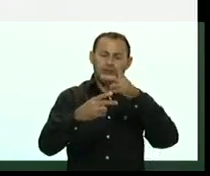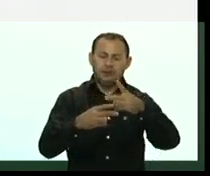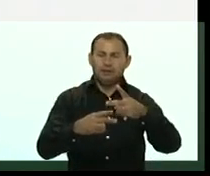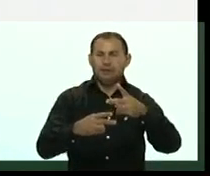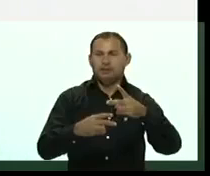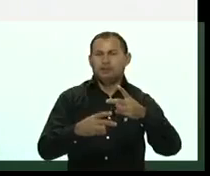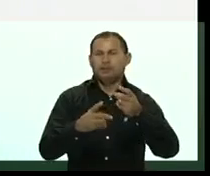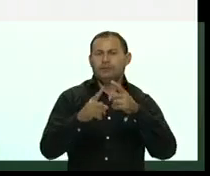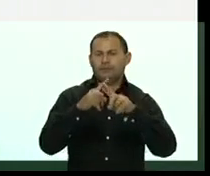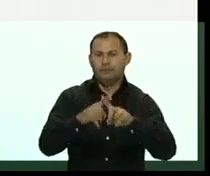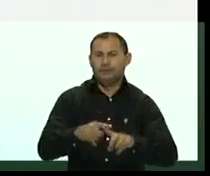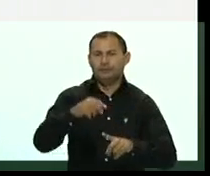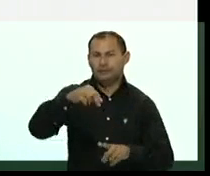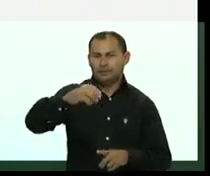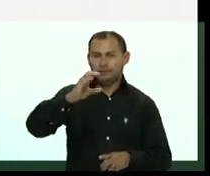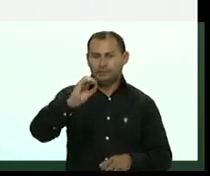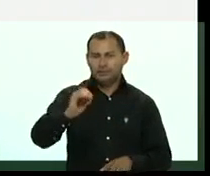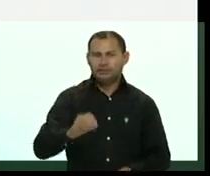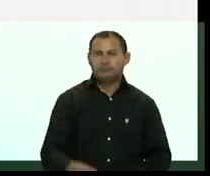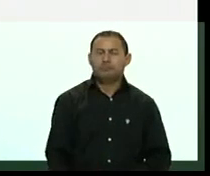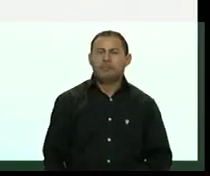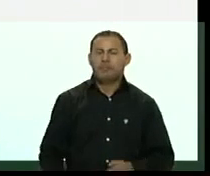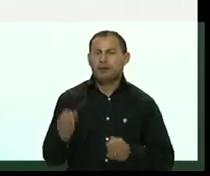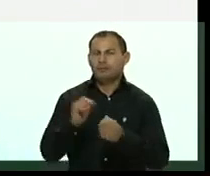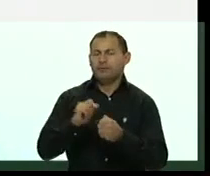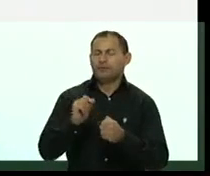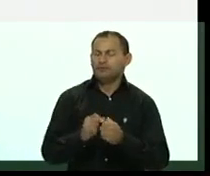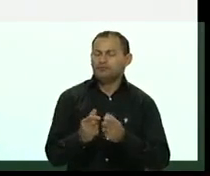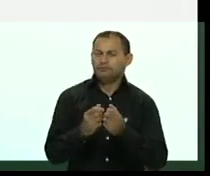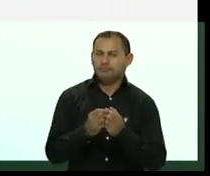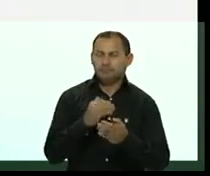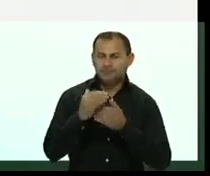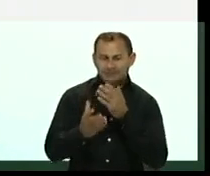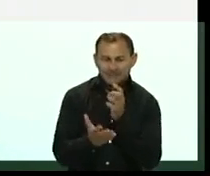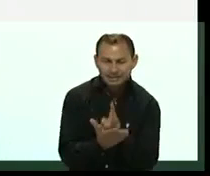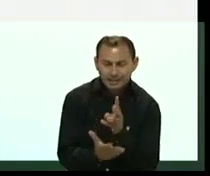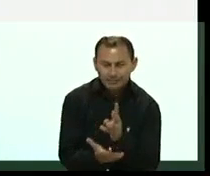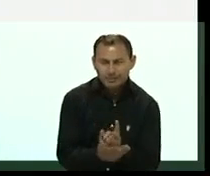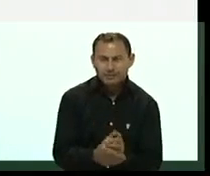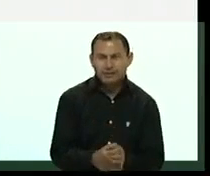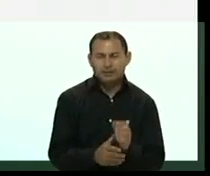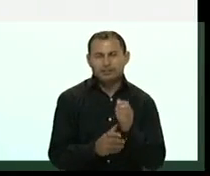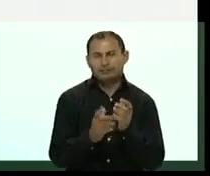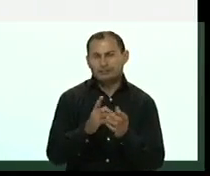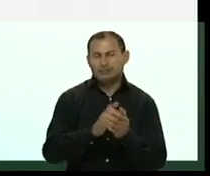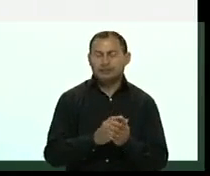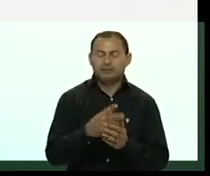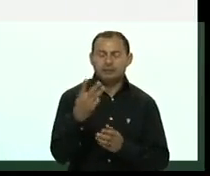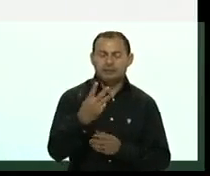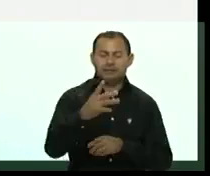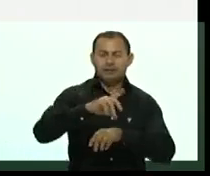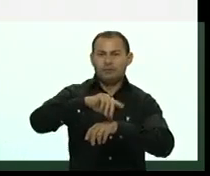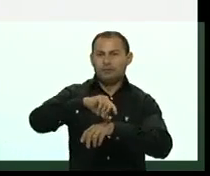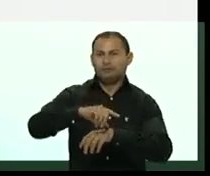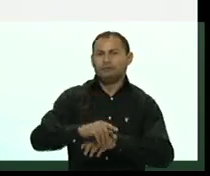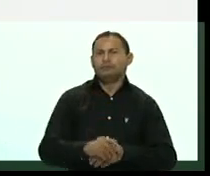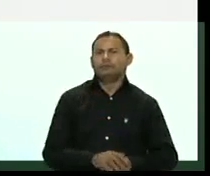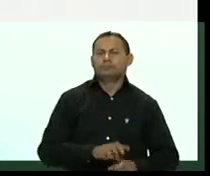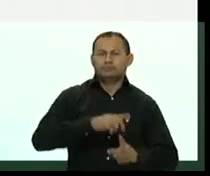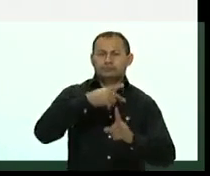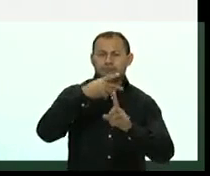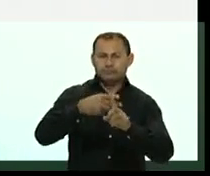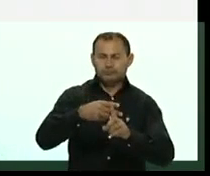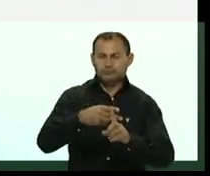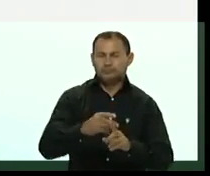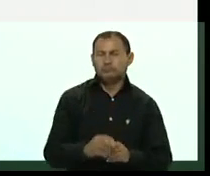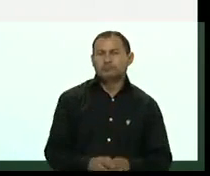quadrado vezes N0. Fazendo isso sucessivamente, quando eu tenho lá para a terceira hora, eu vou